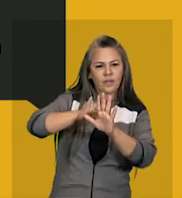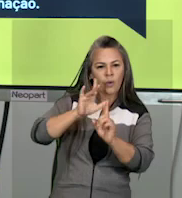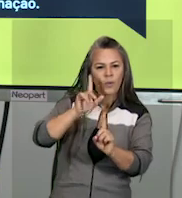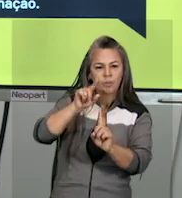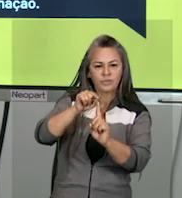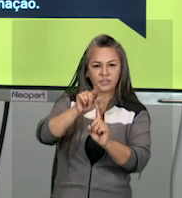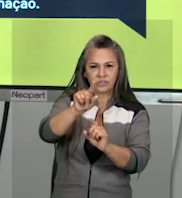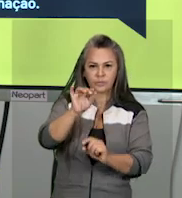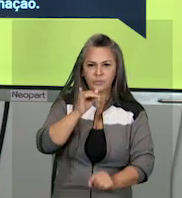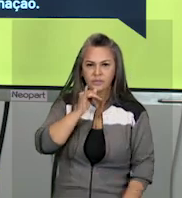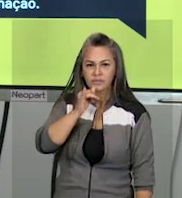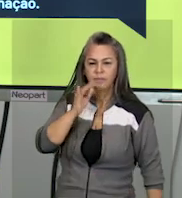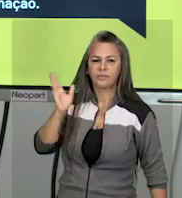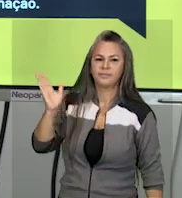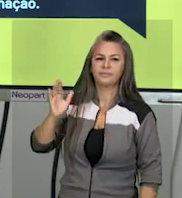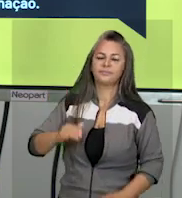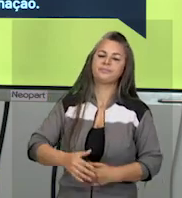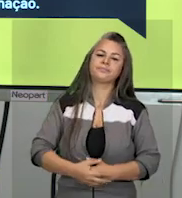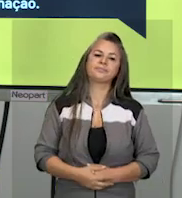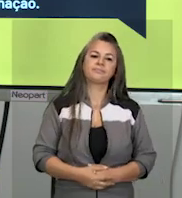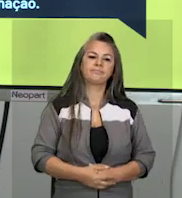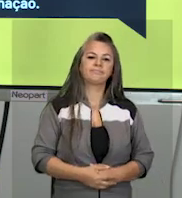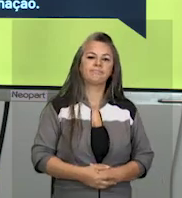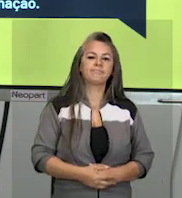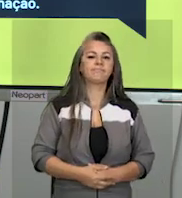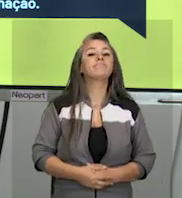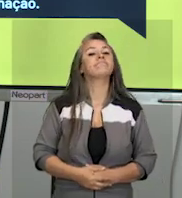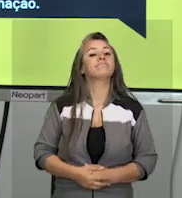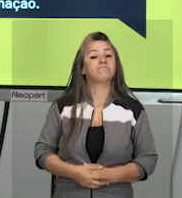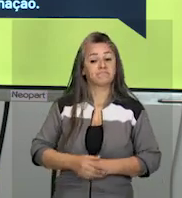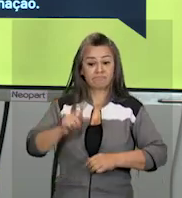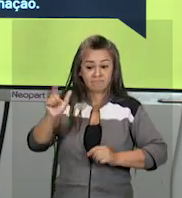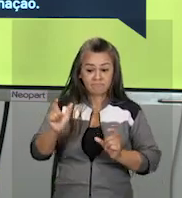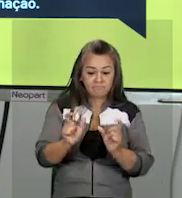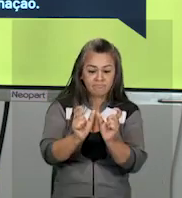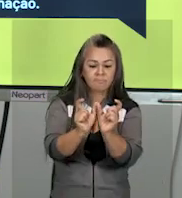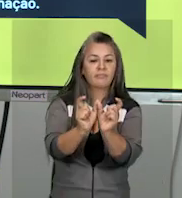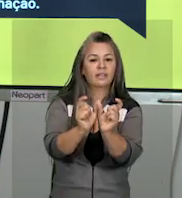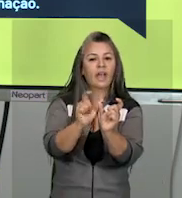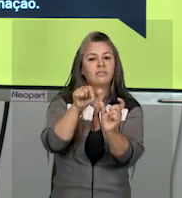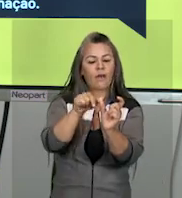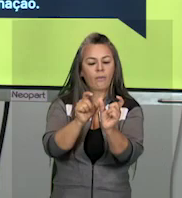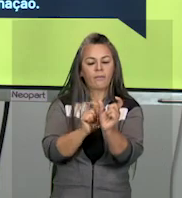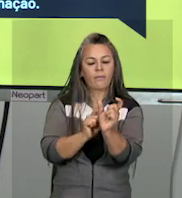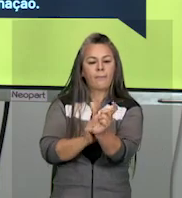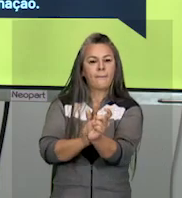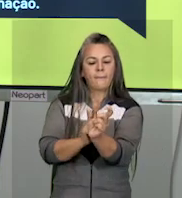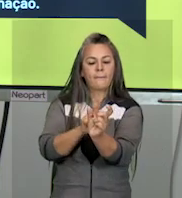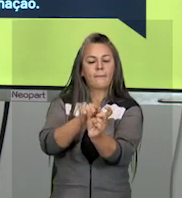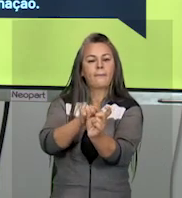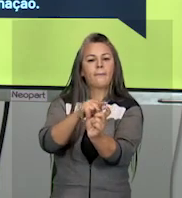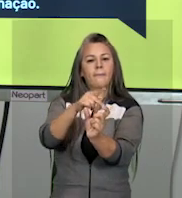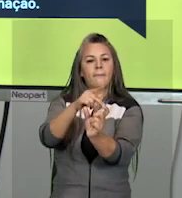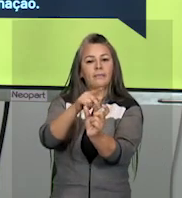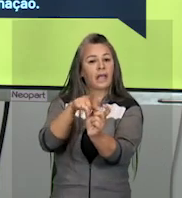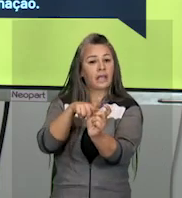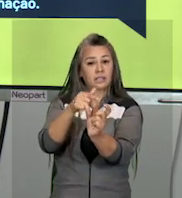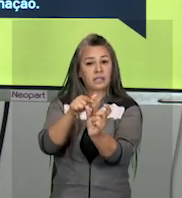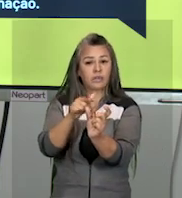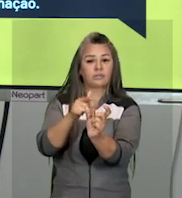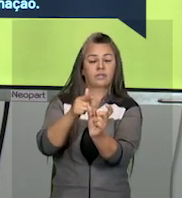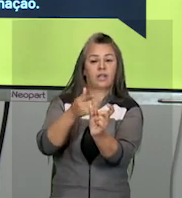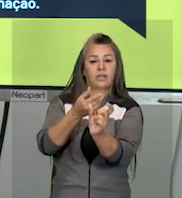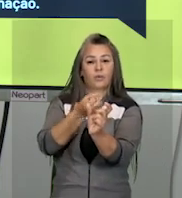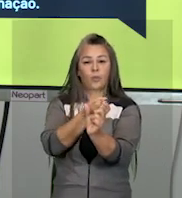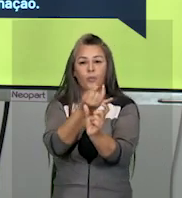Vamos lá. As conjunções são palavras invariáveis, quer dizer, não vão variar em gênero, número e grau,